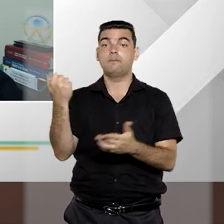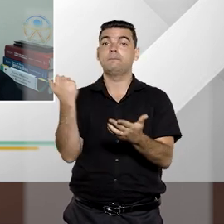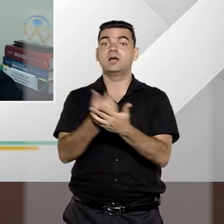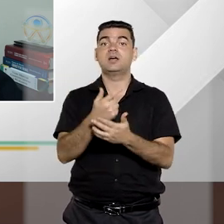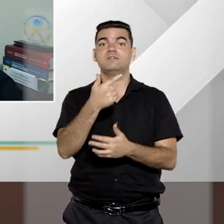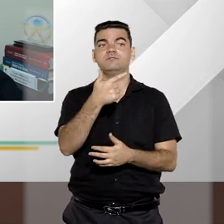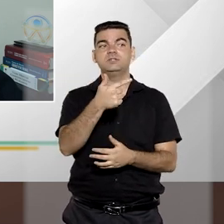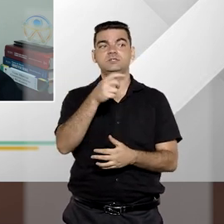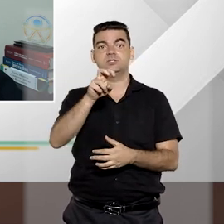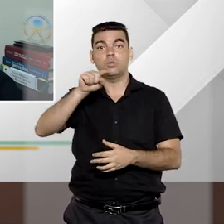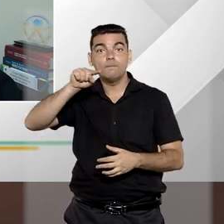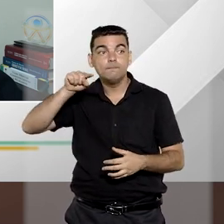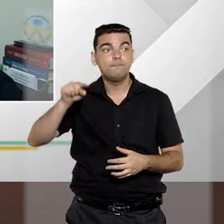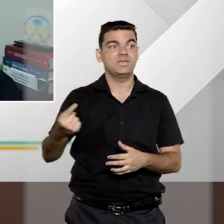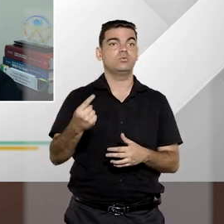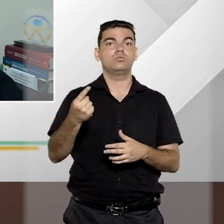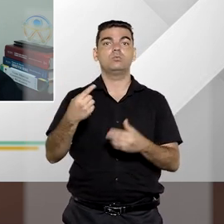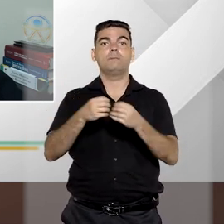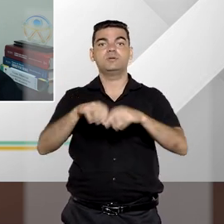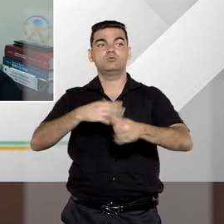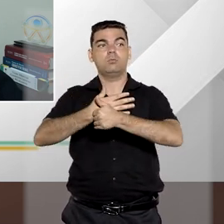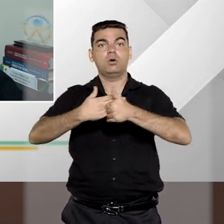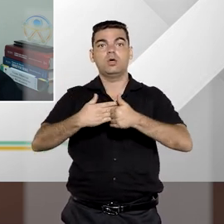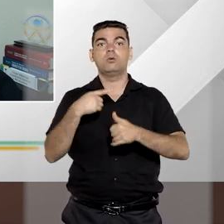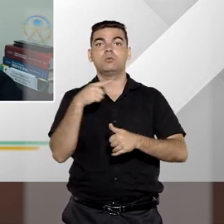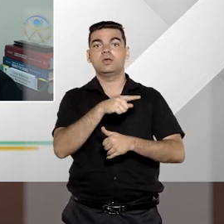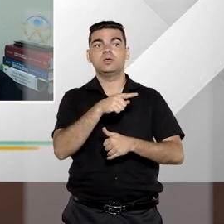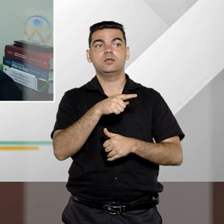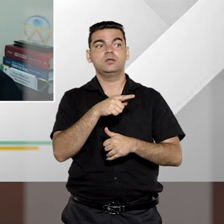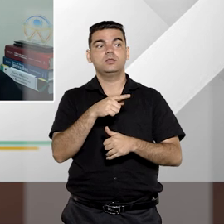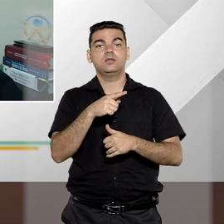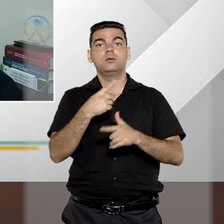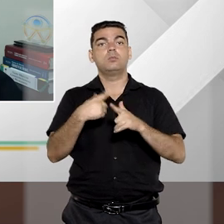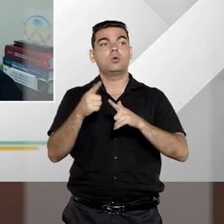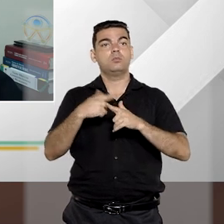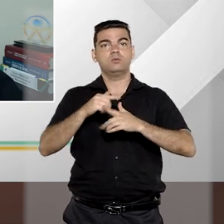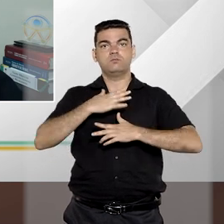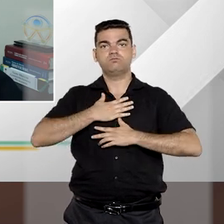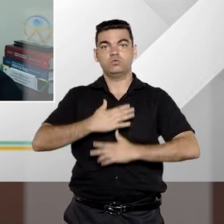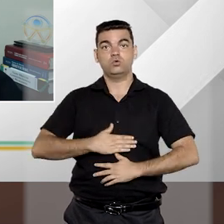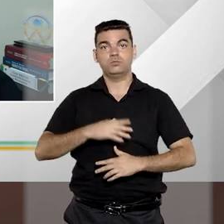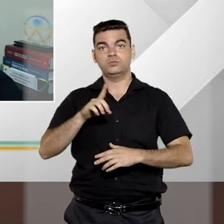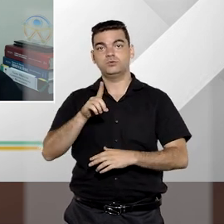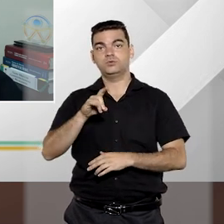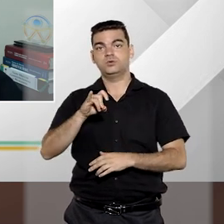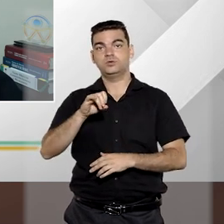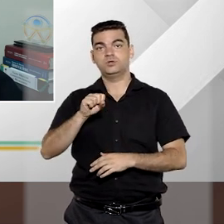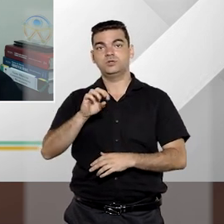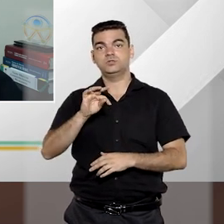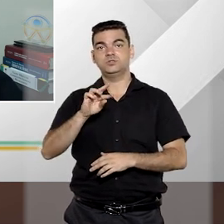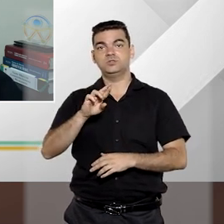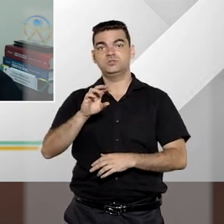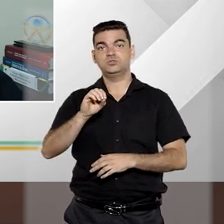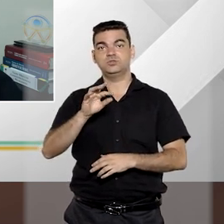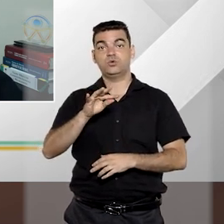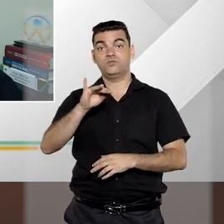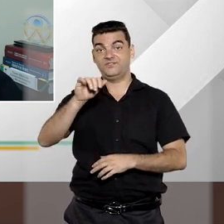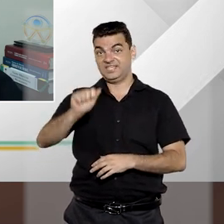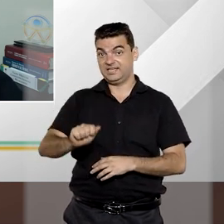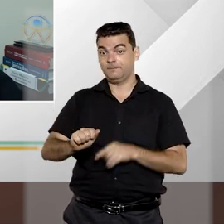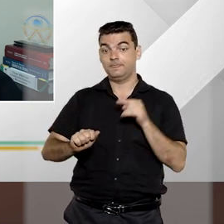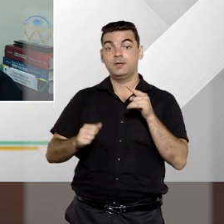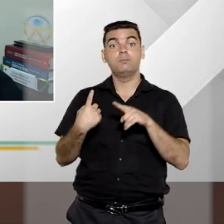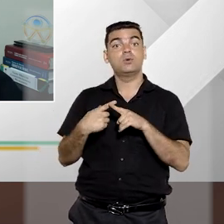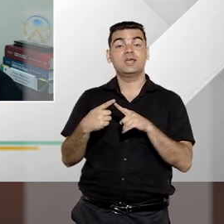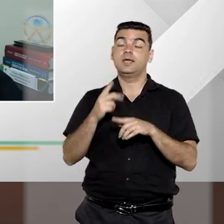pagar R$ 25 mil por danos morais a uma pessoa com distrofia muscular progressiva. Os ministros avaliaram que a